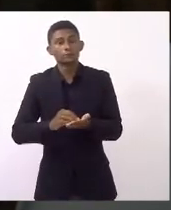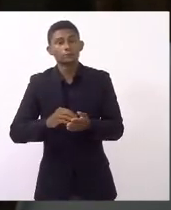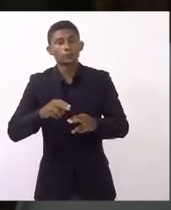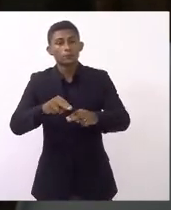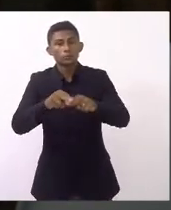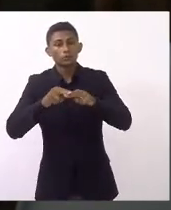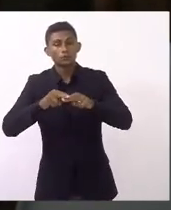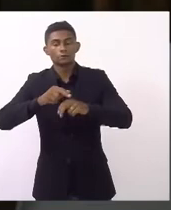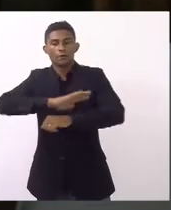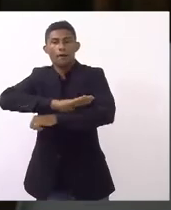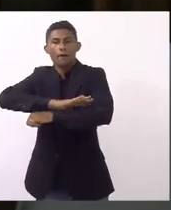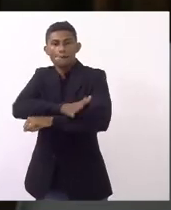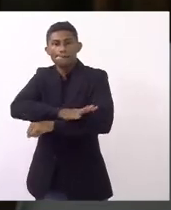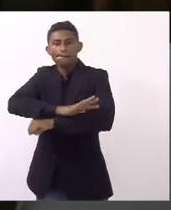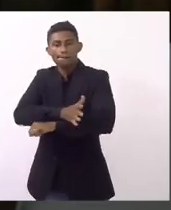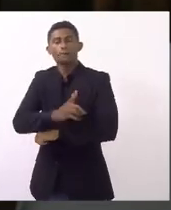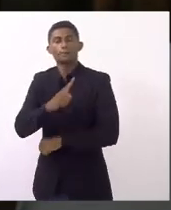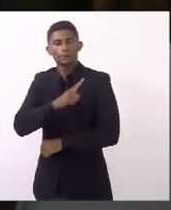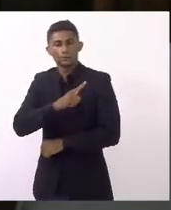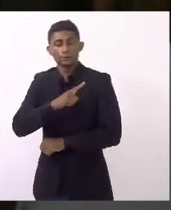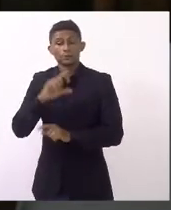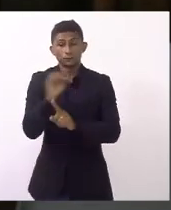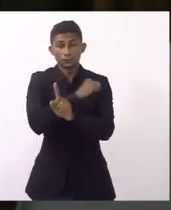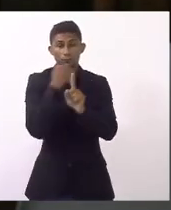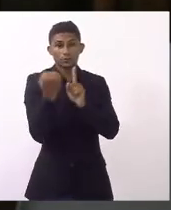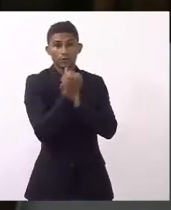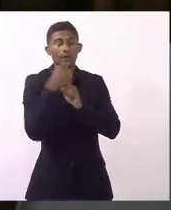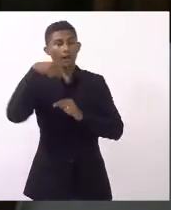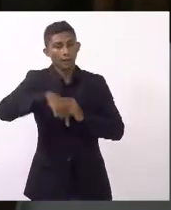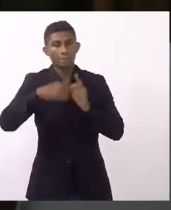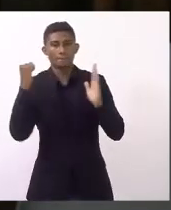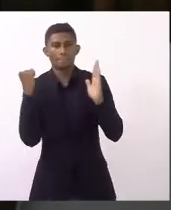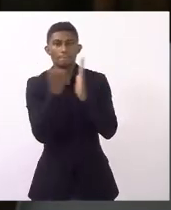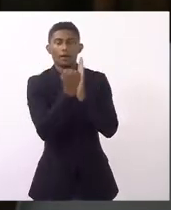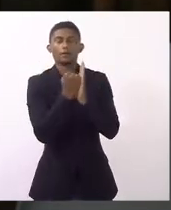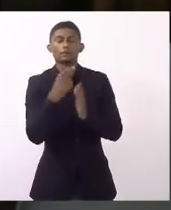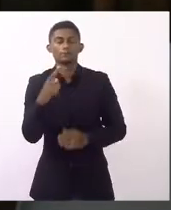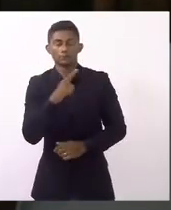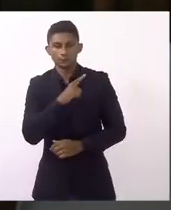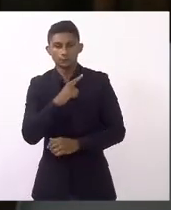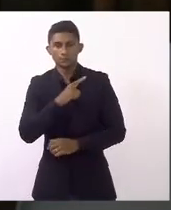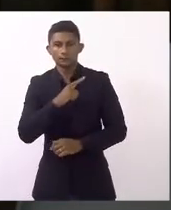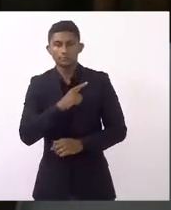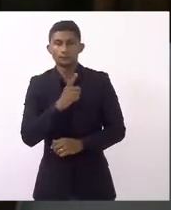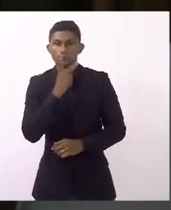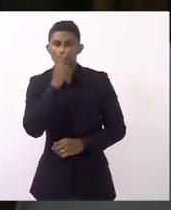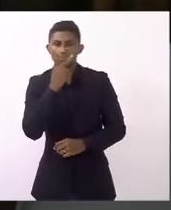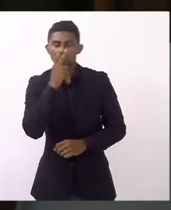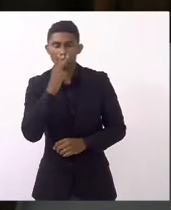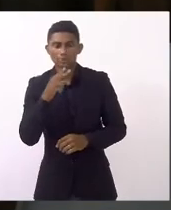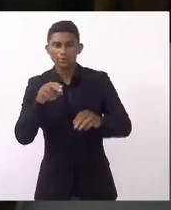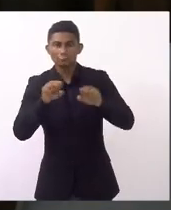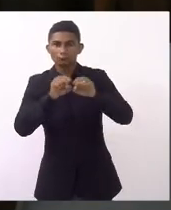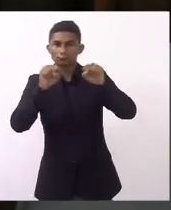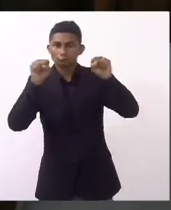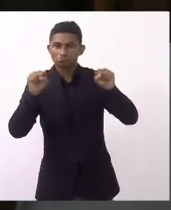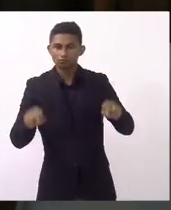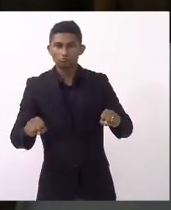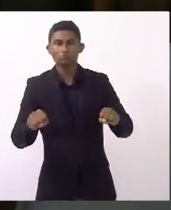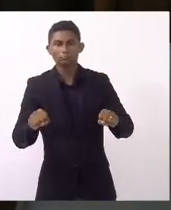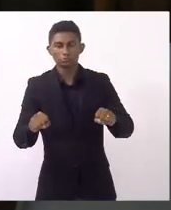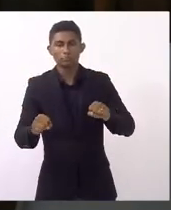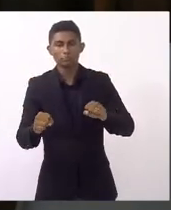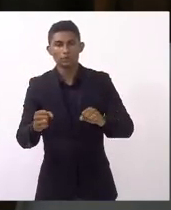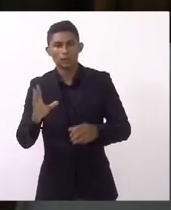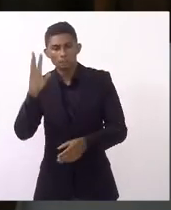e essa marca da Constituição da nossa sociedade tão forte tão enraizada que hoje tem